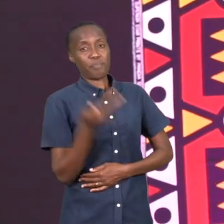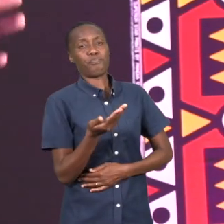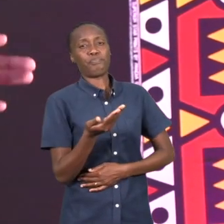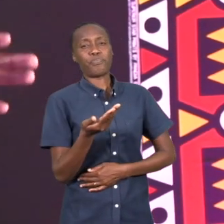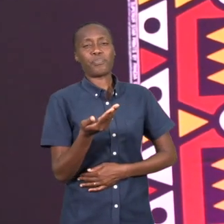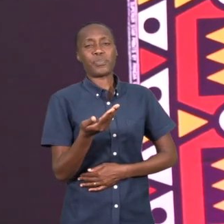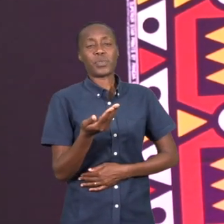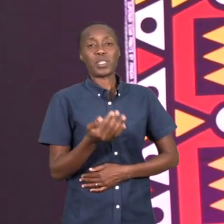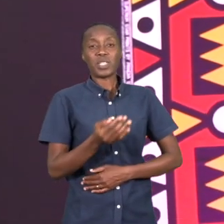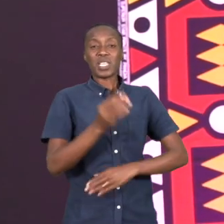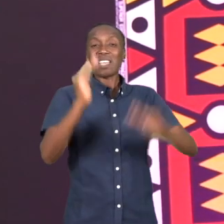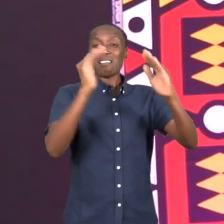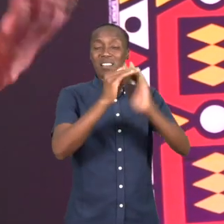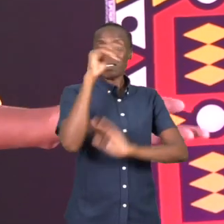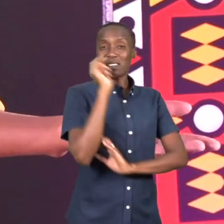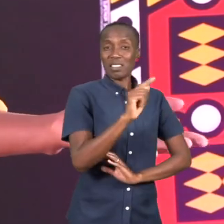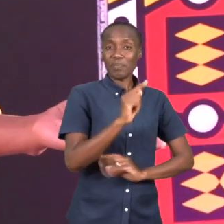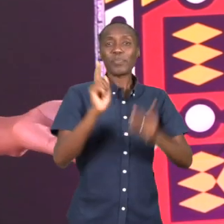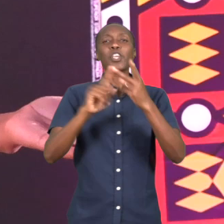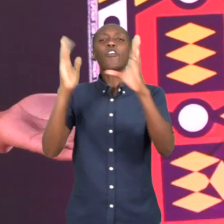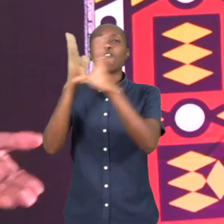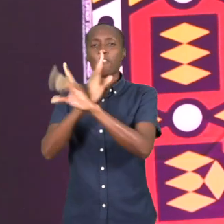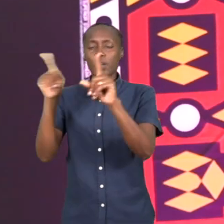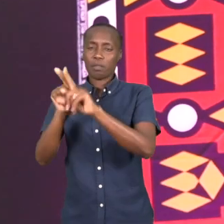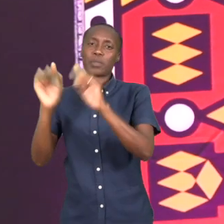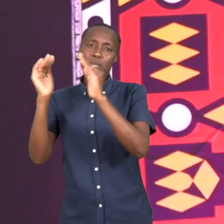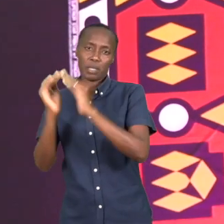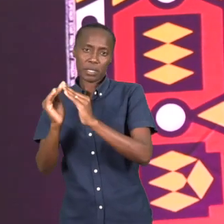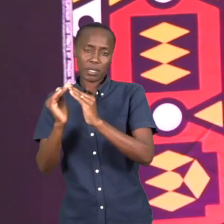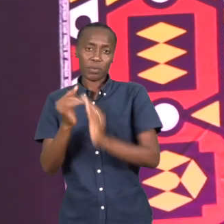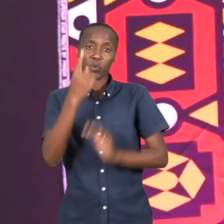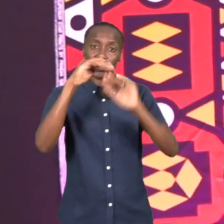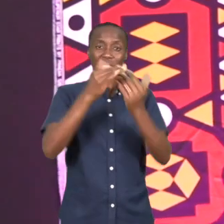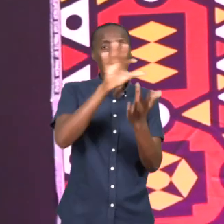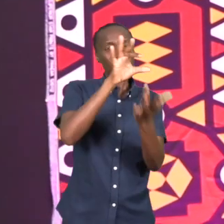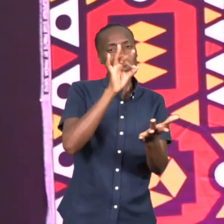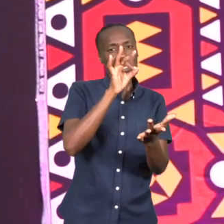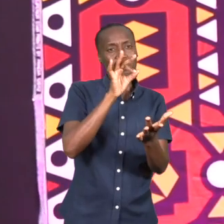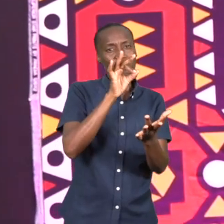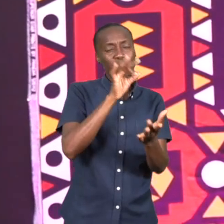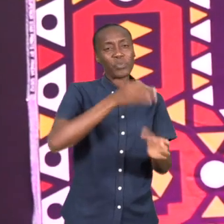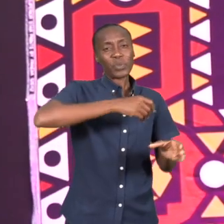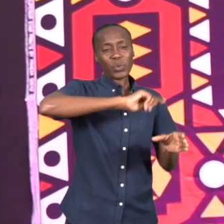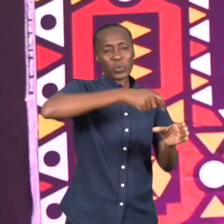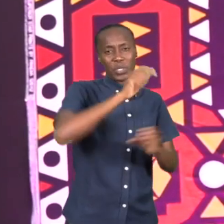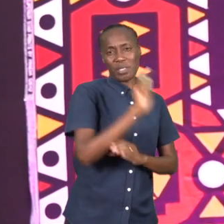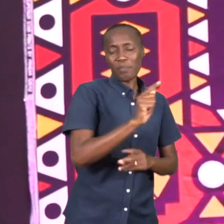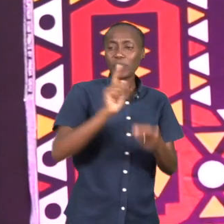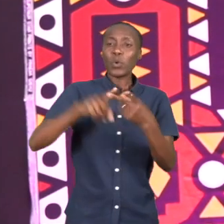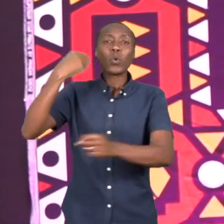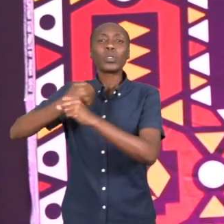se algum dia tu tiveres que escolher entre cozinha ou escritório, eu